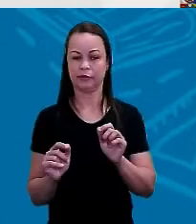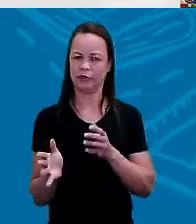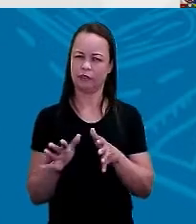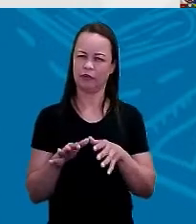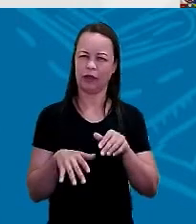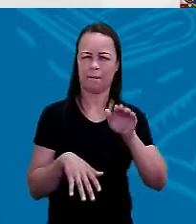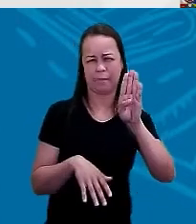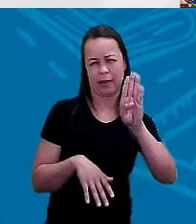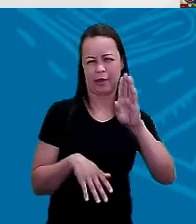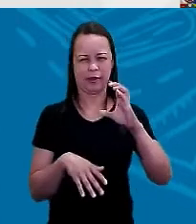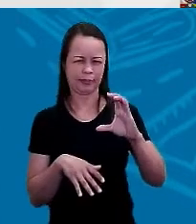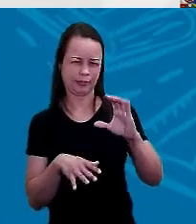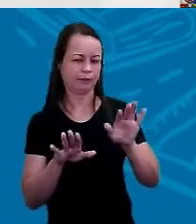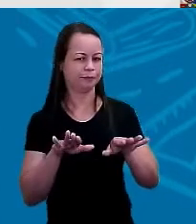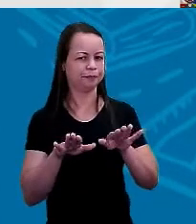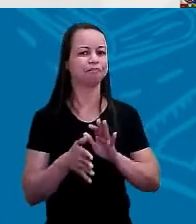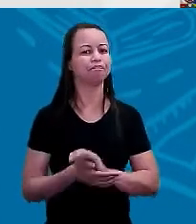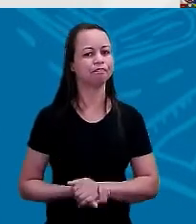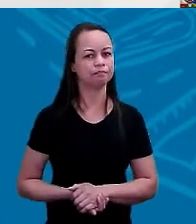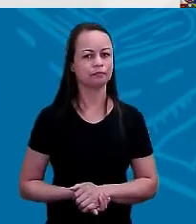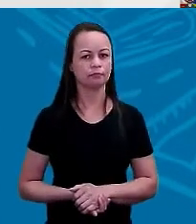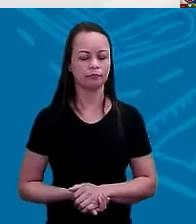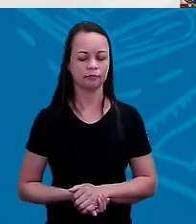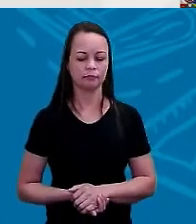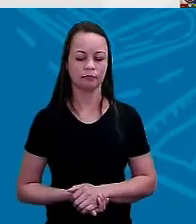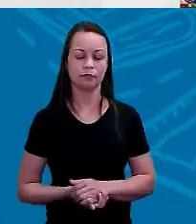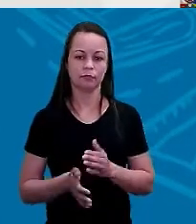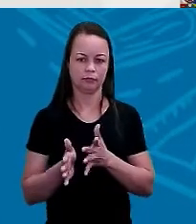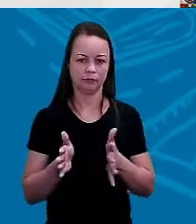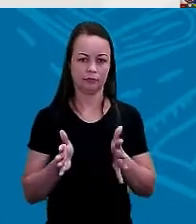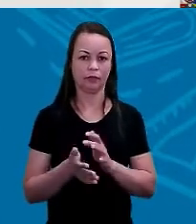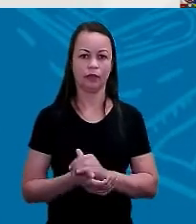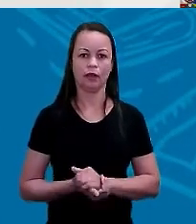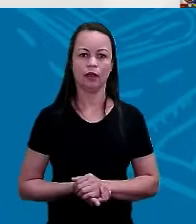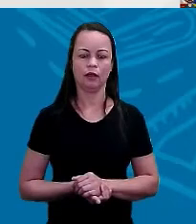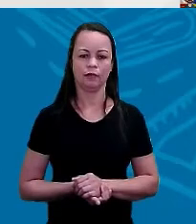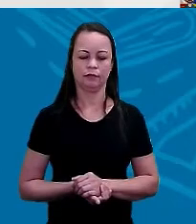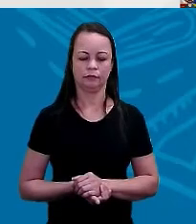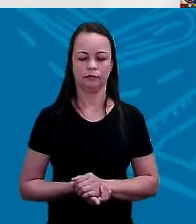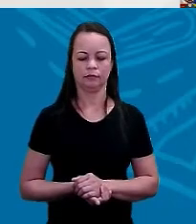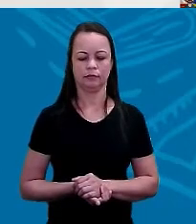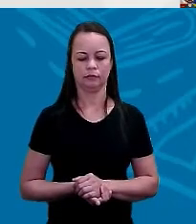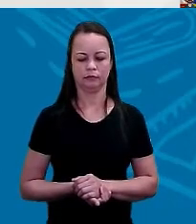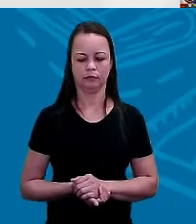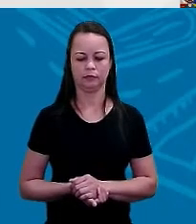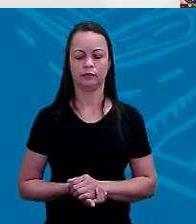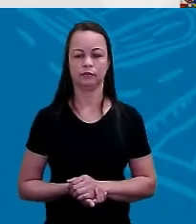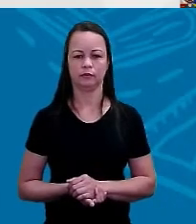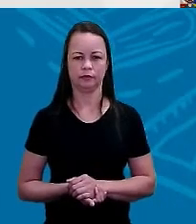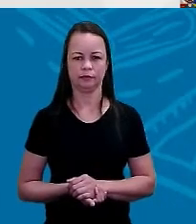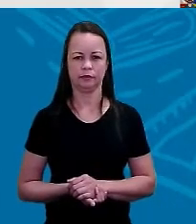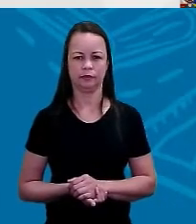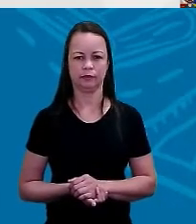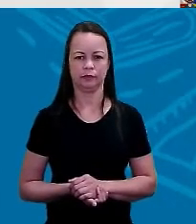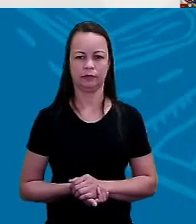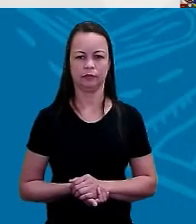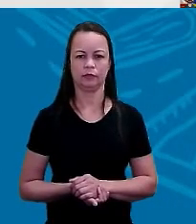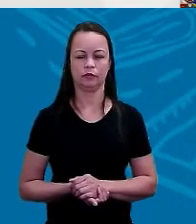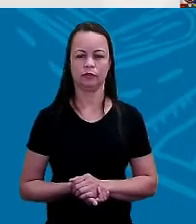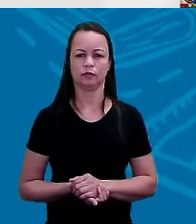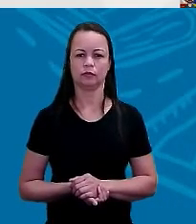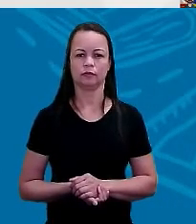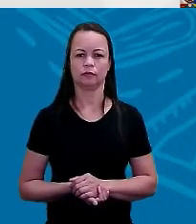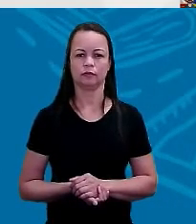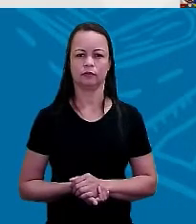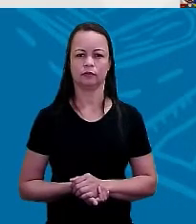entre a B e a C. Bem, vamos continuar. Hi, Math. I cooking dinner.